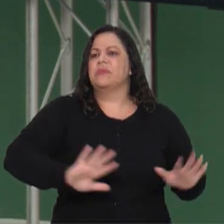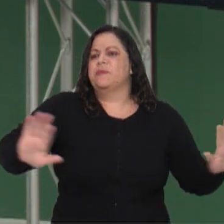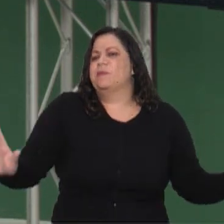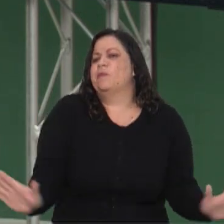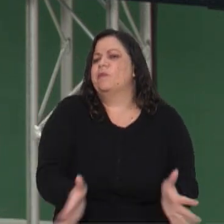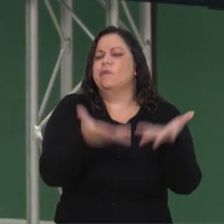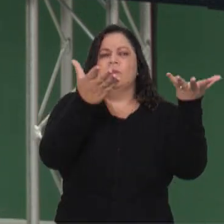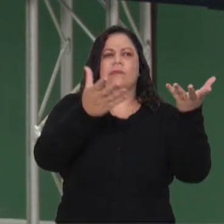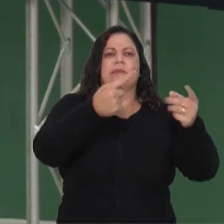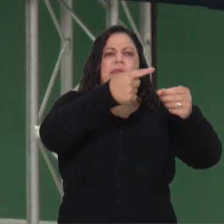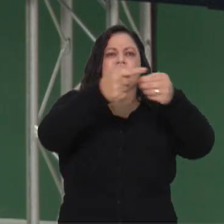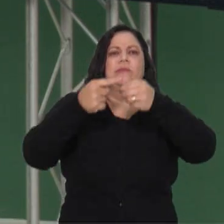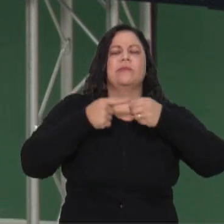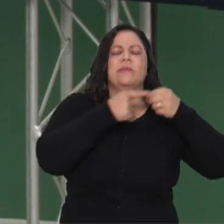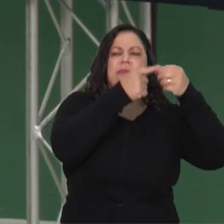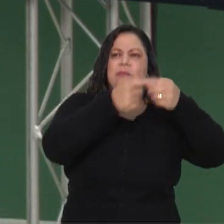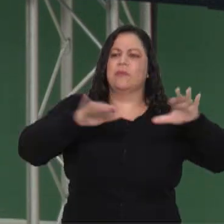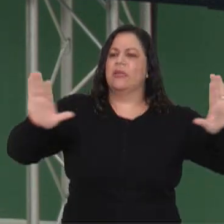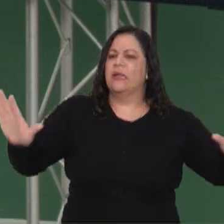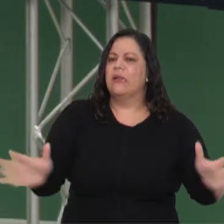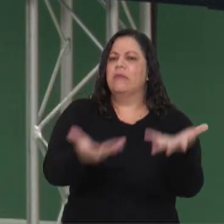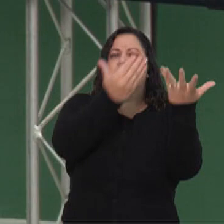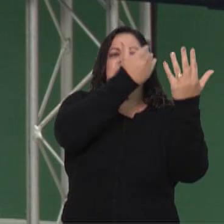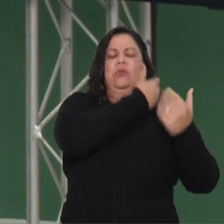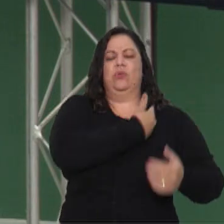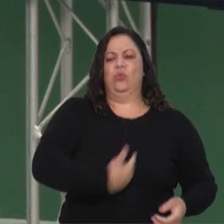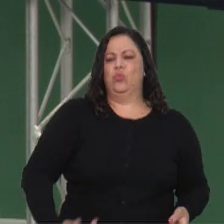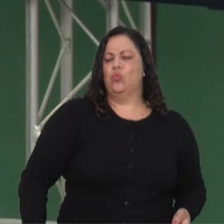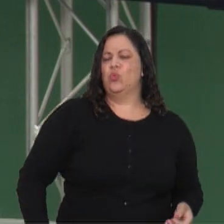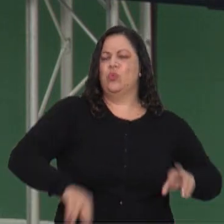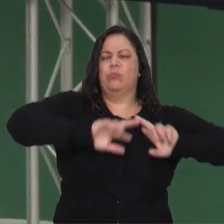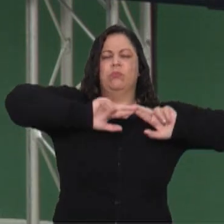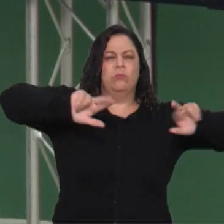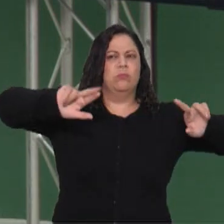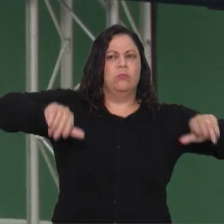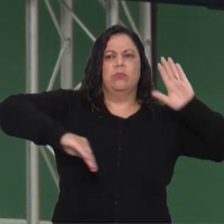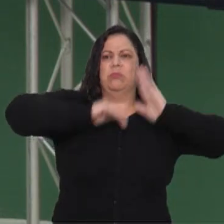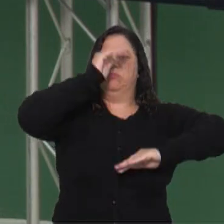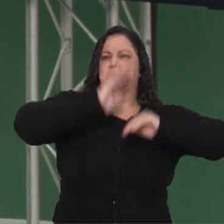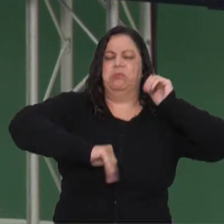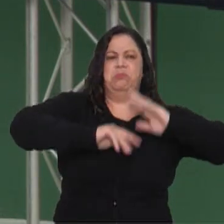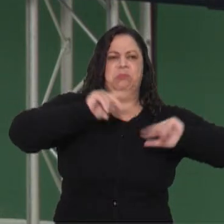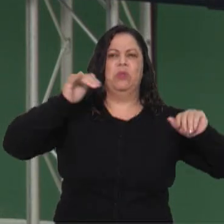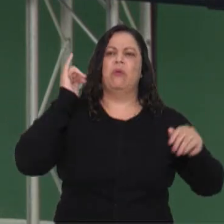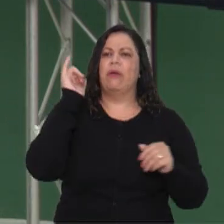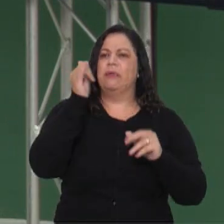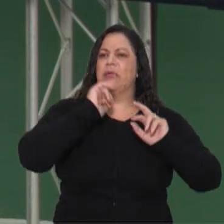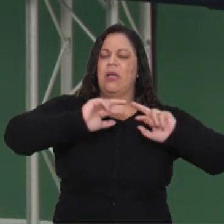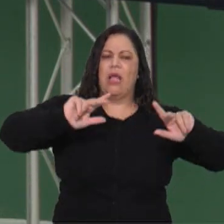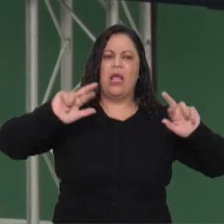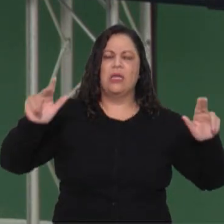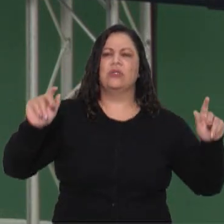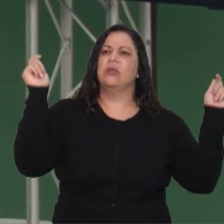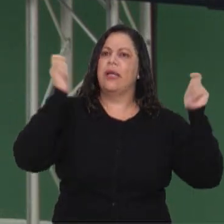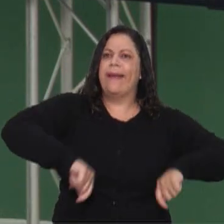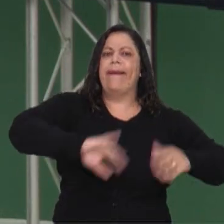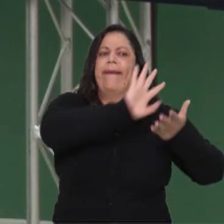essas narrativas exaltando os governantes da cidade, toda e qualquer narrativa é cópia da